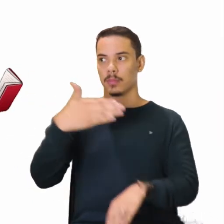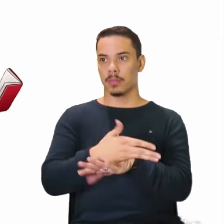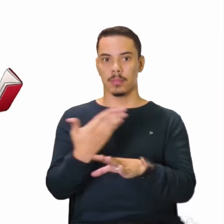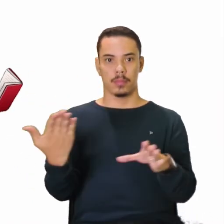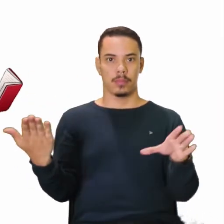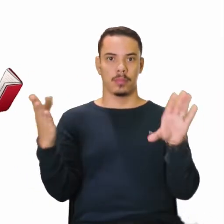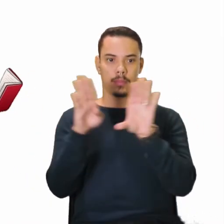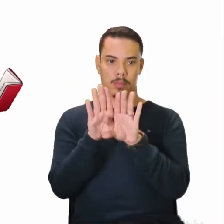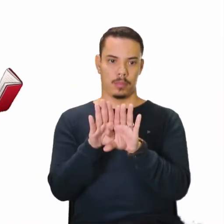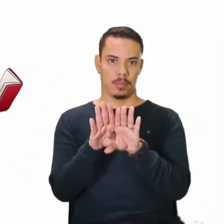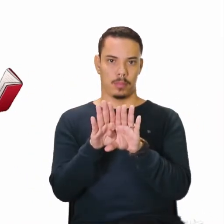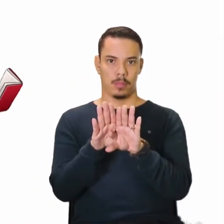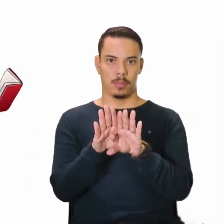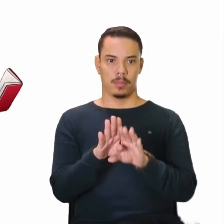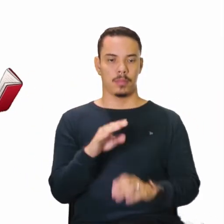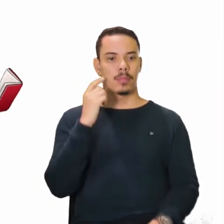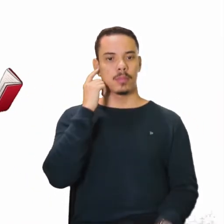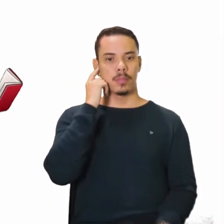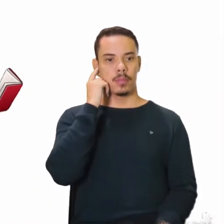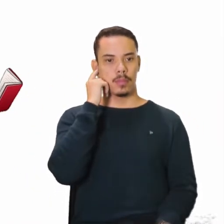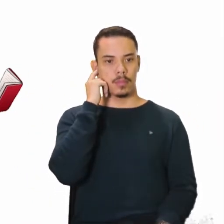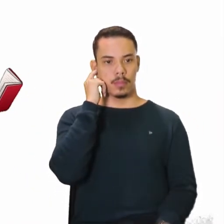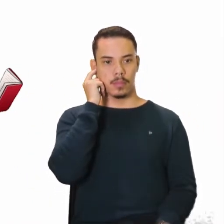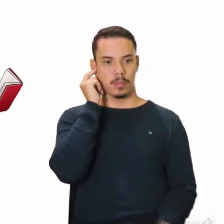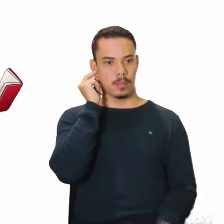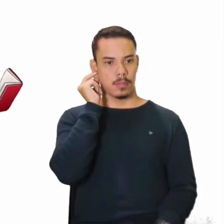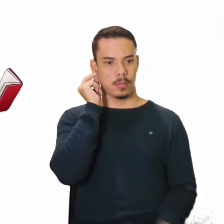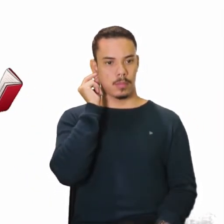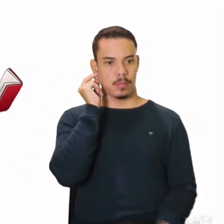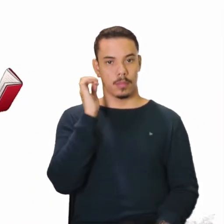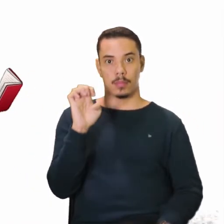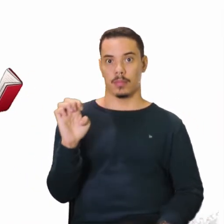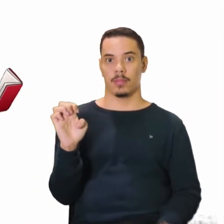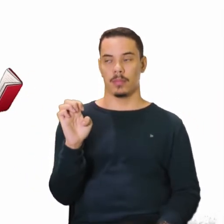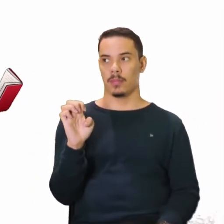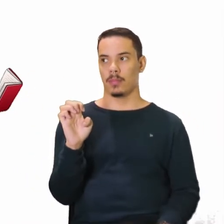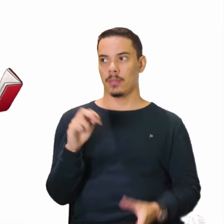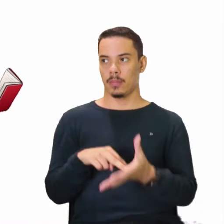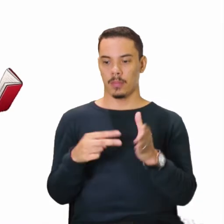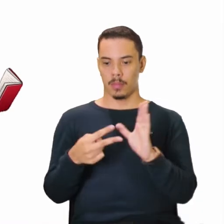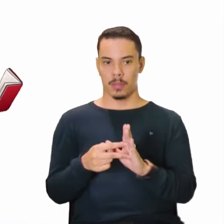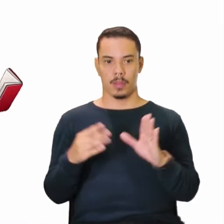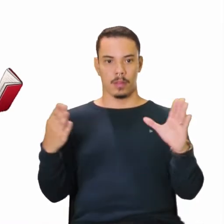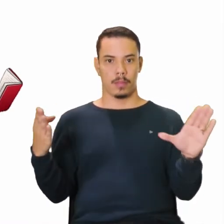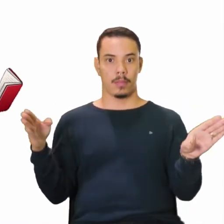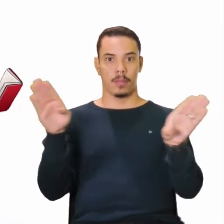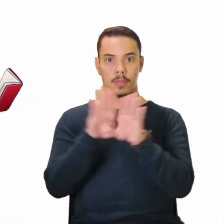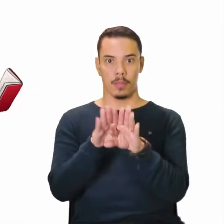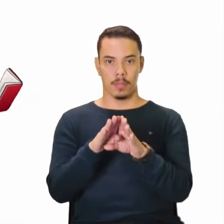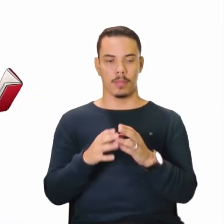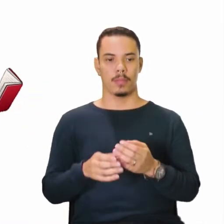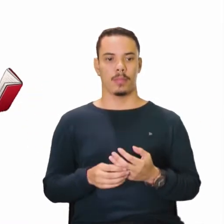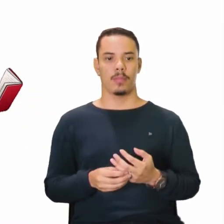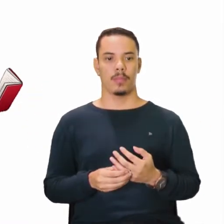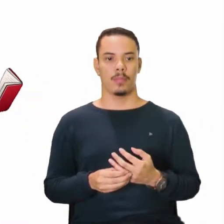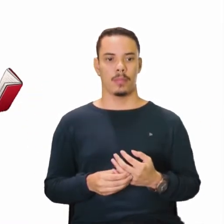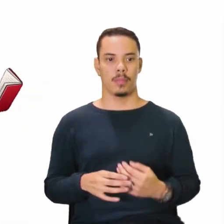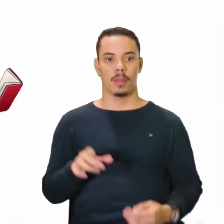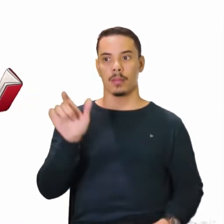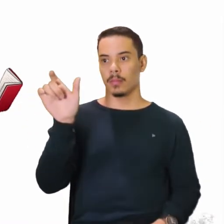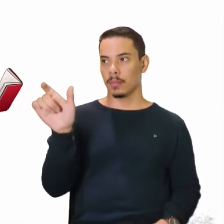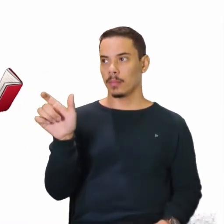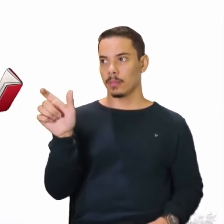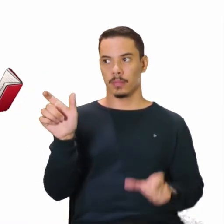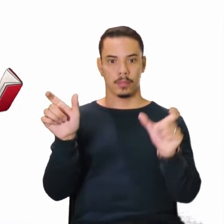porta. Ok? Aonde está a conjunção? Olha aqui, ó. E. Qual é o papel dela? Ligar esta